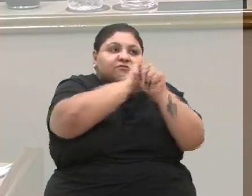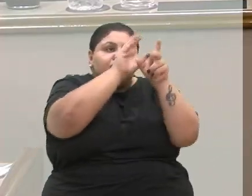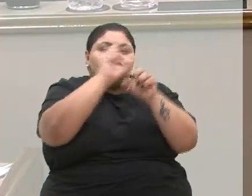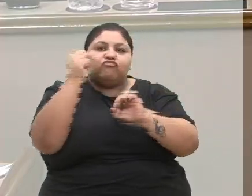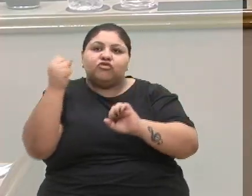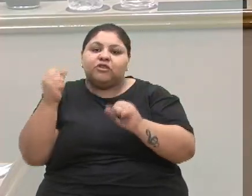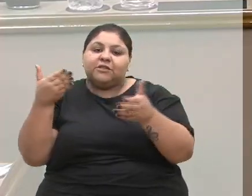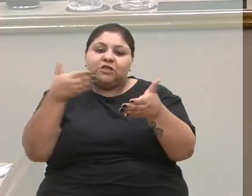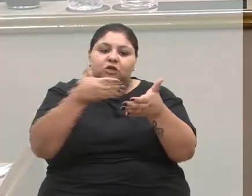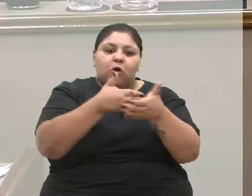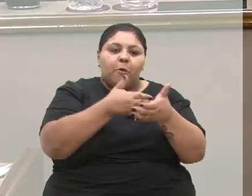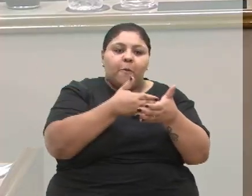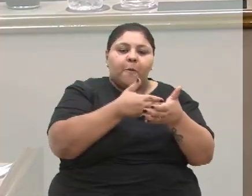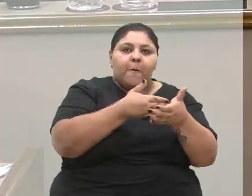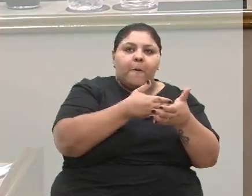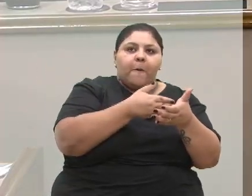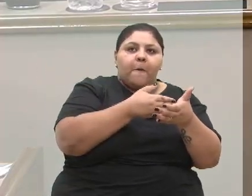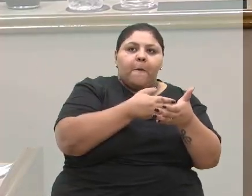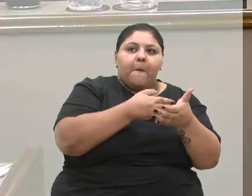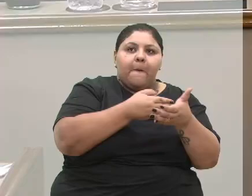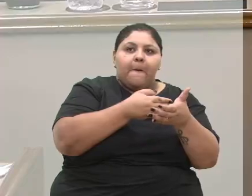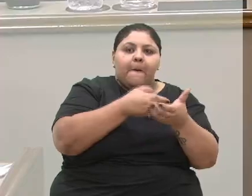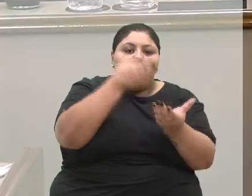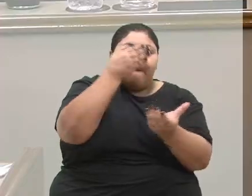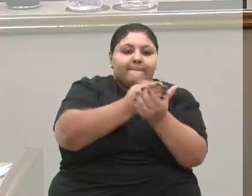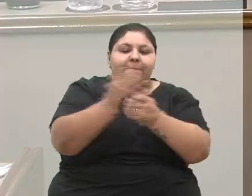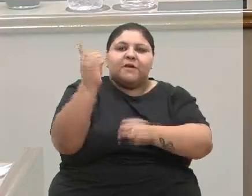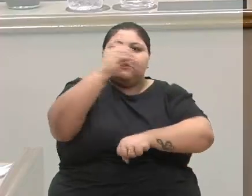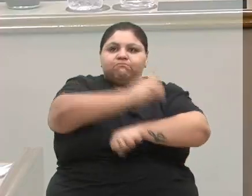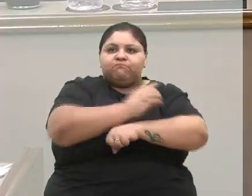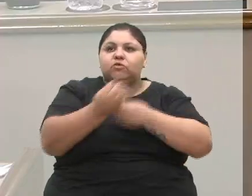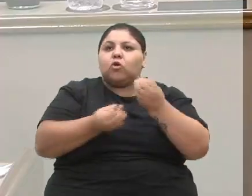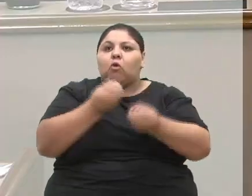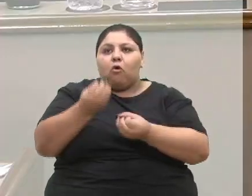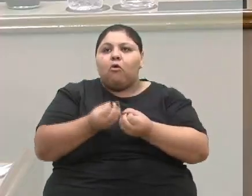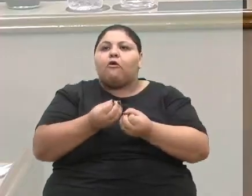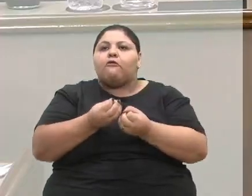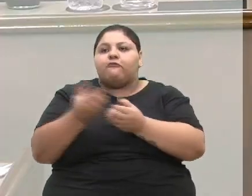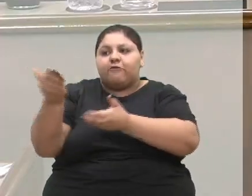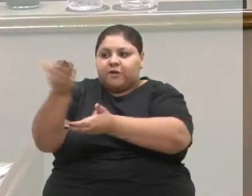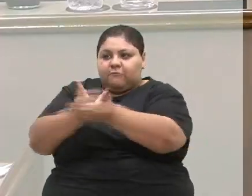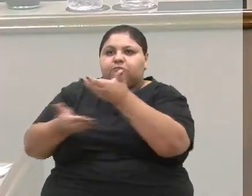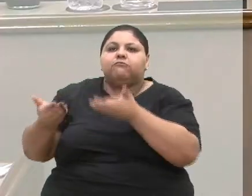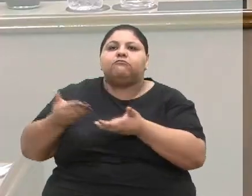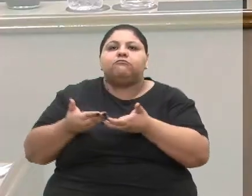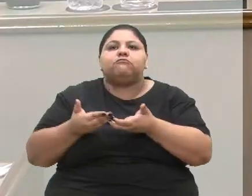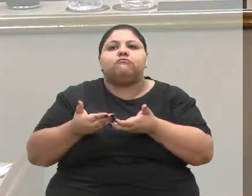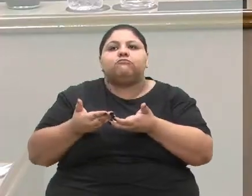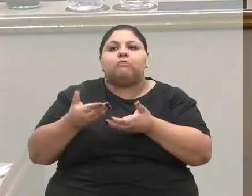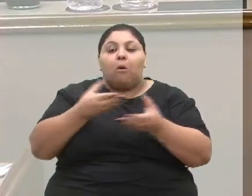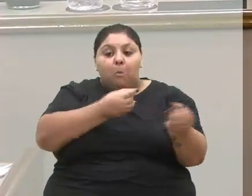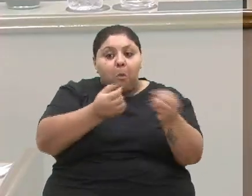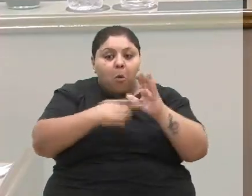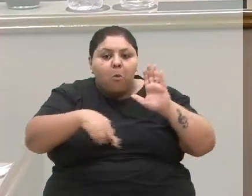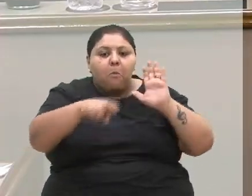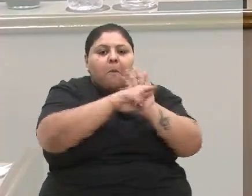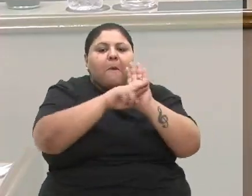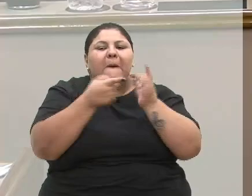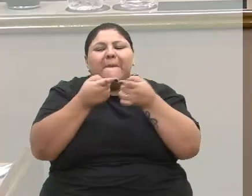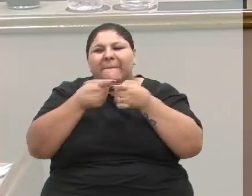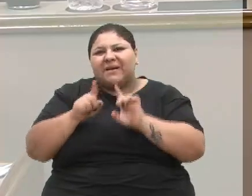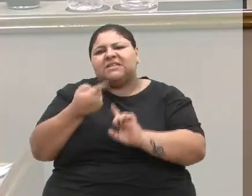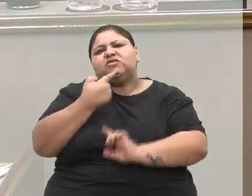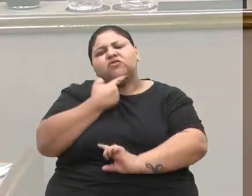às 12. Então, como viram, foi feito esse mutirão, teve grande resultado, mas